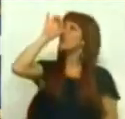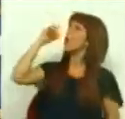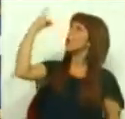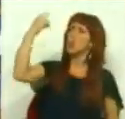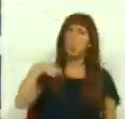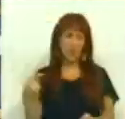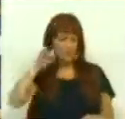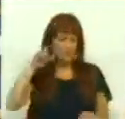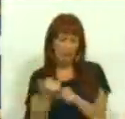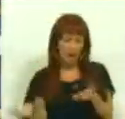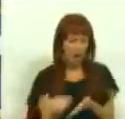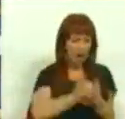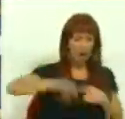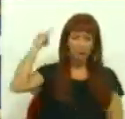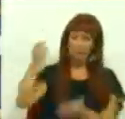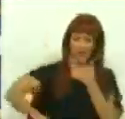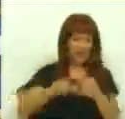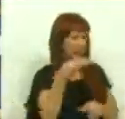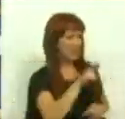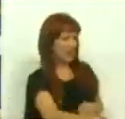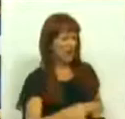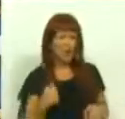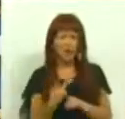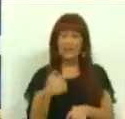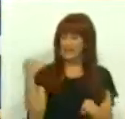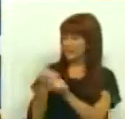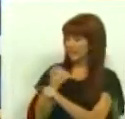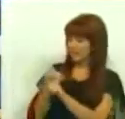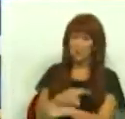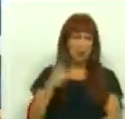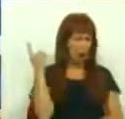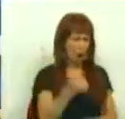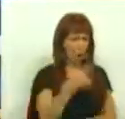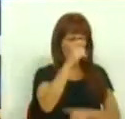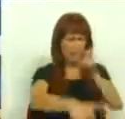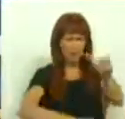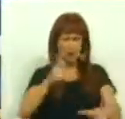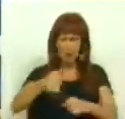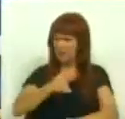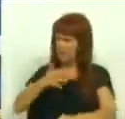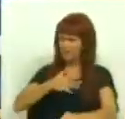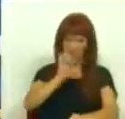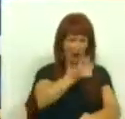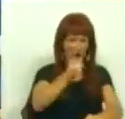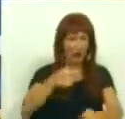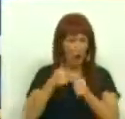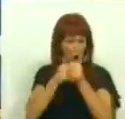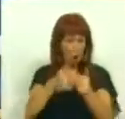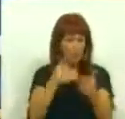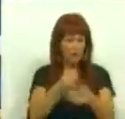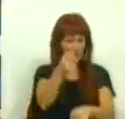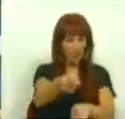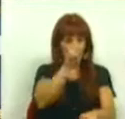Estado que cobra impostos, taxas, serviços, que impõe aos cidadãos e às empresas o